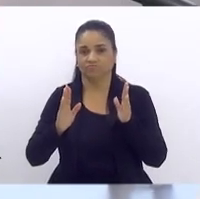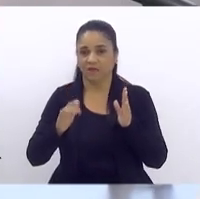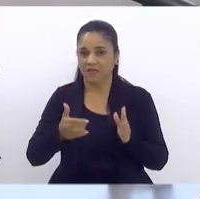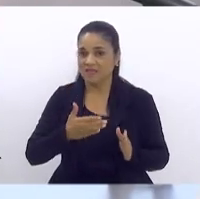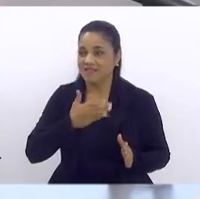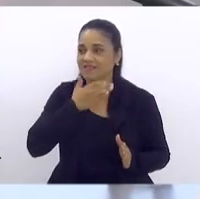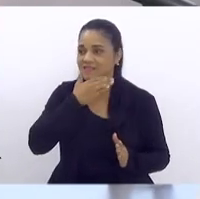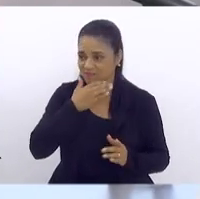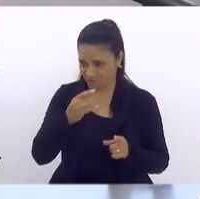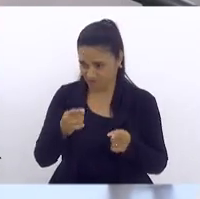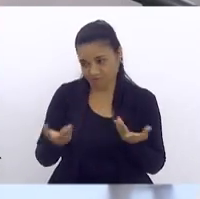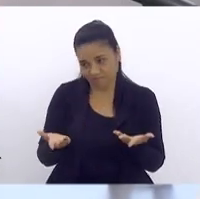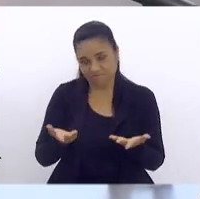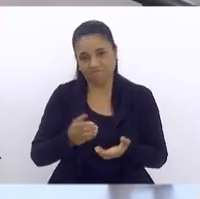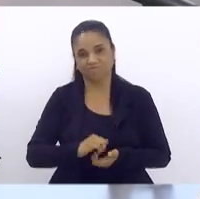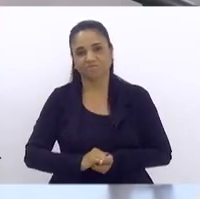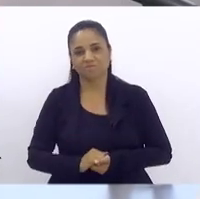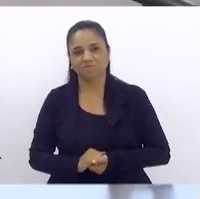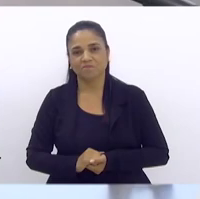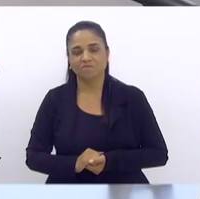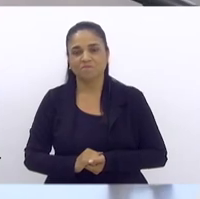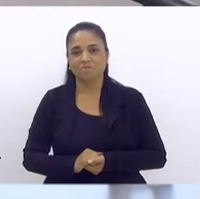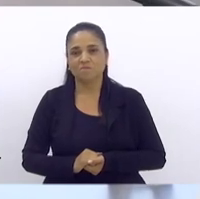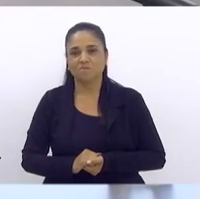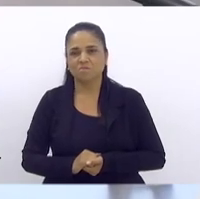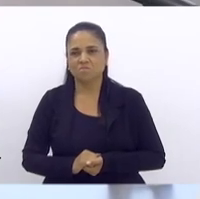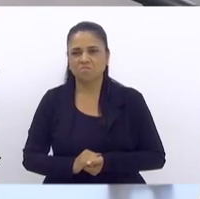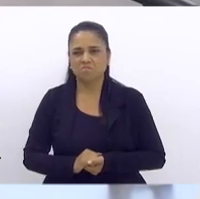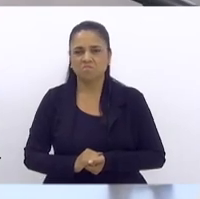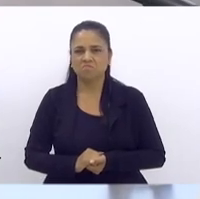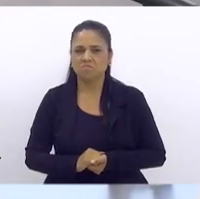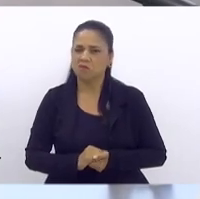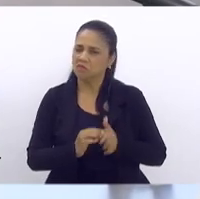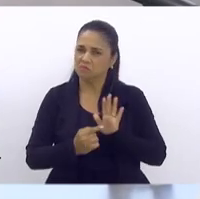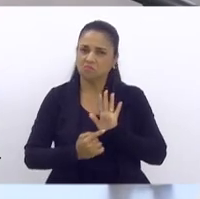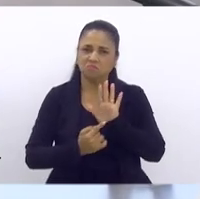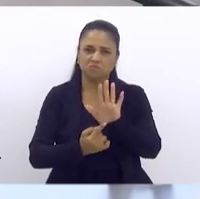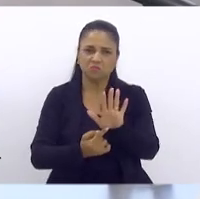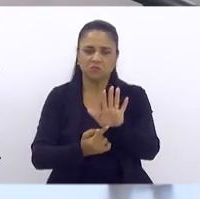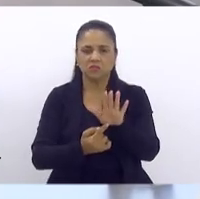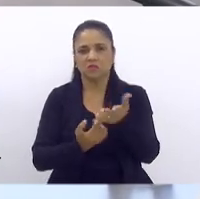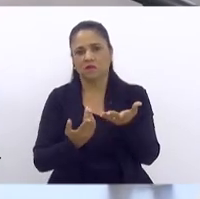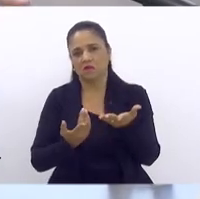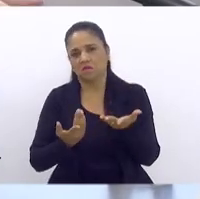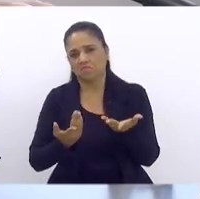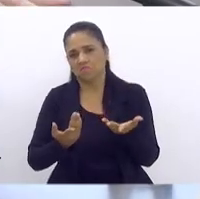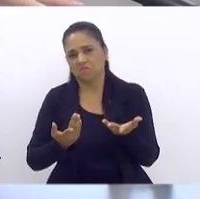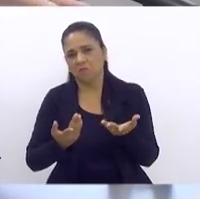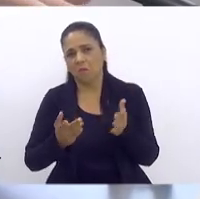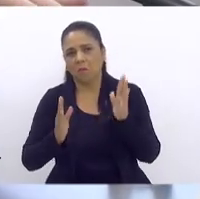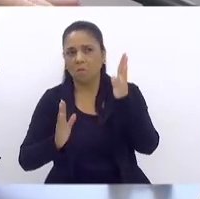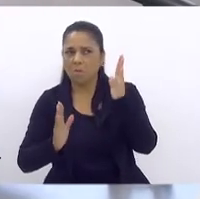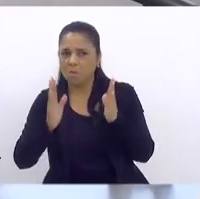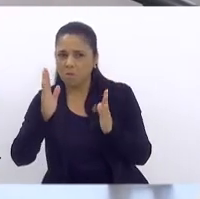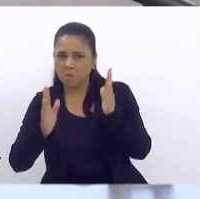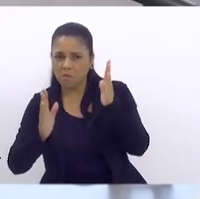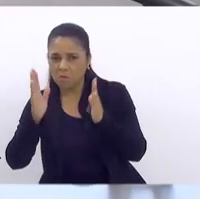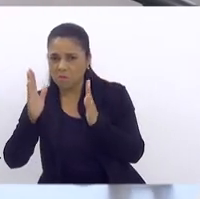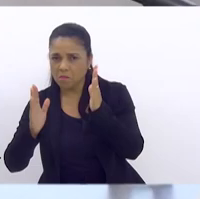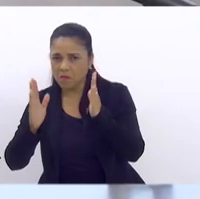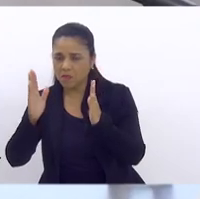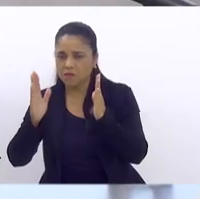Porque a amostra pode estar dentro do ápice das radicalizações ou pode estar num período mais